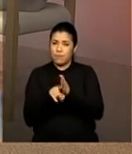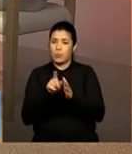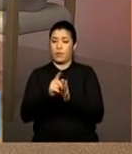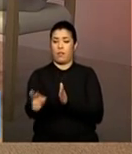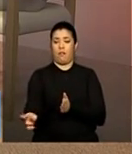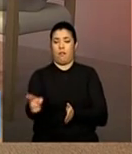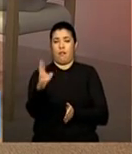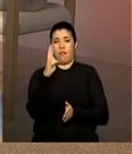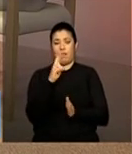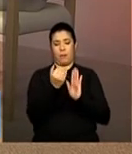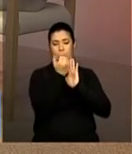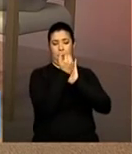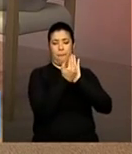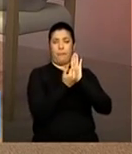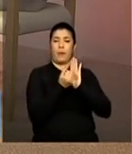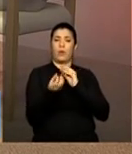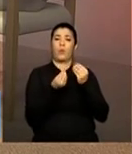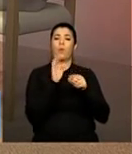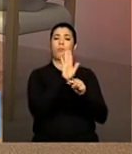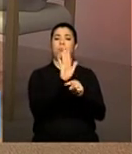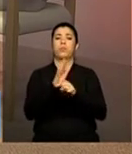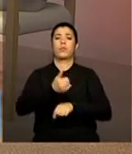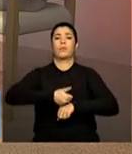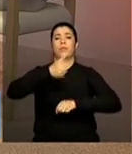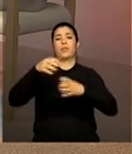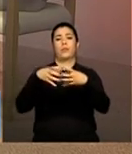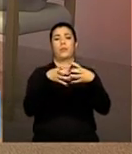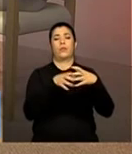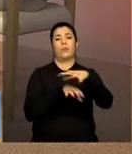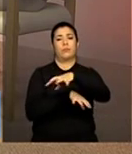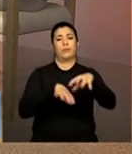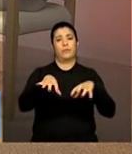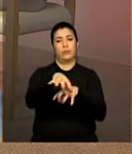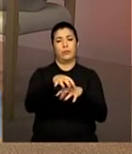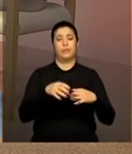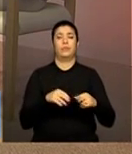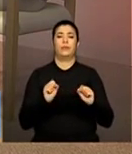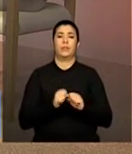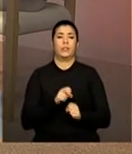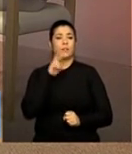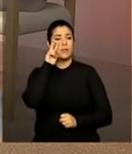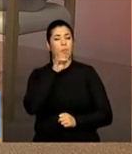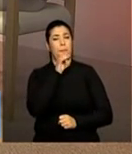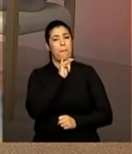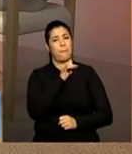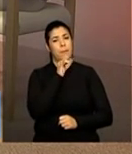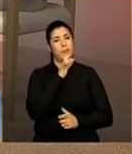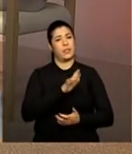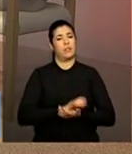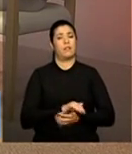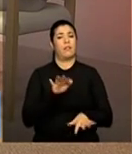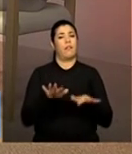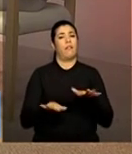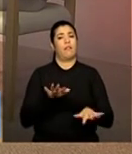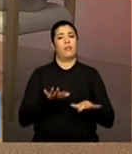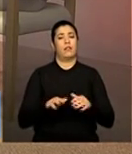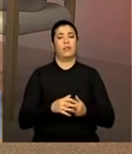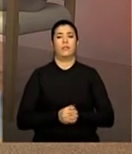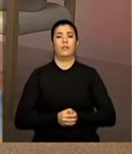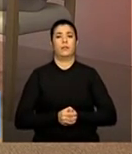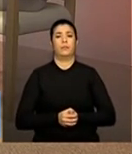colaborar com a capacitação das equipes O Impacto é Muito grande você imaginar que muitas vezes